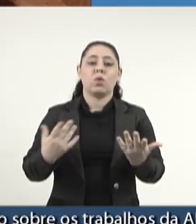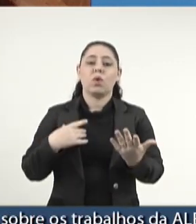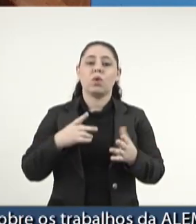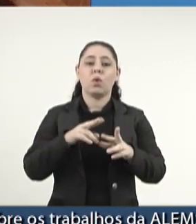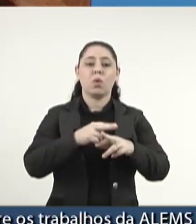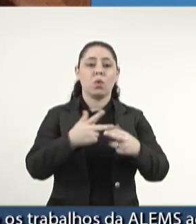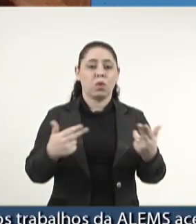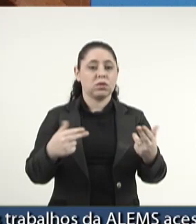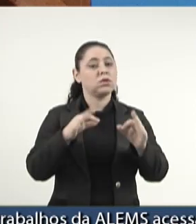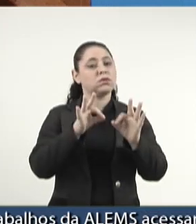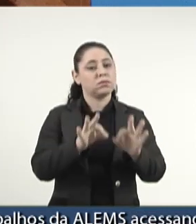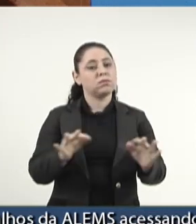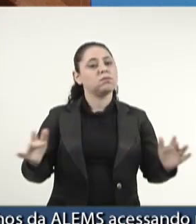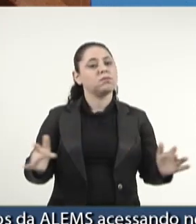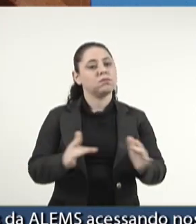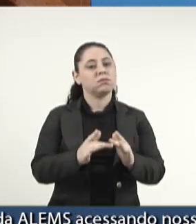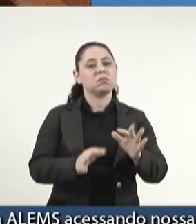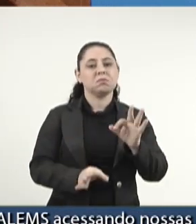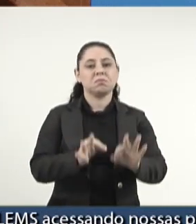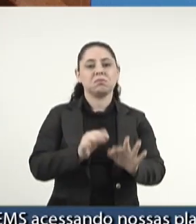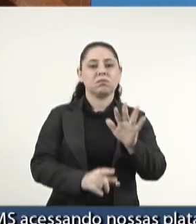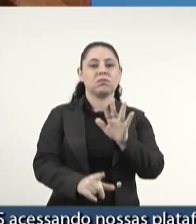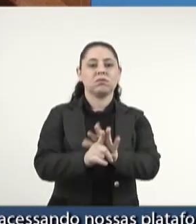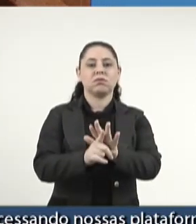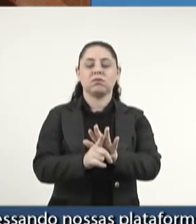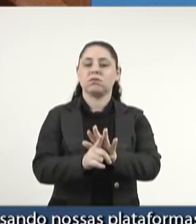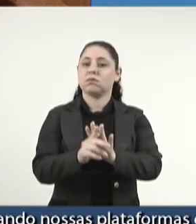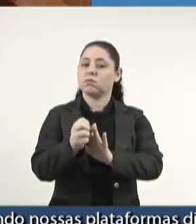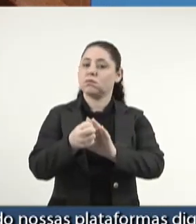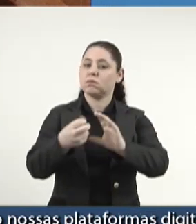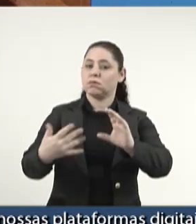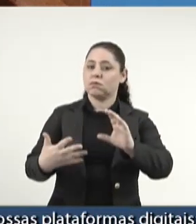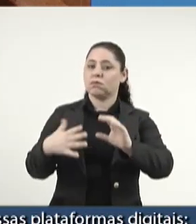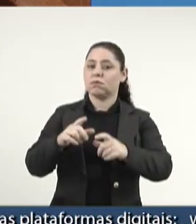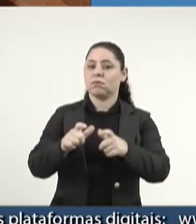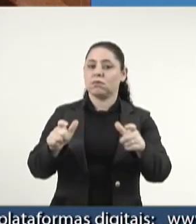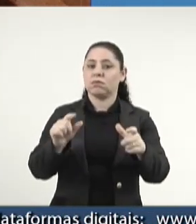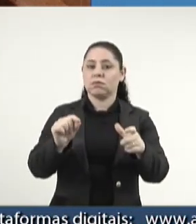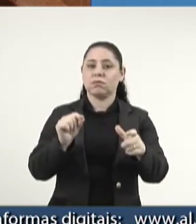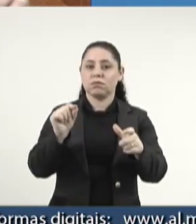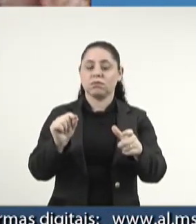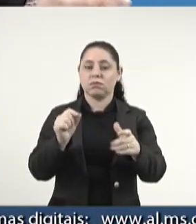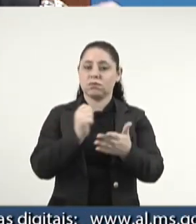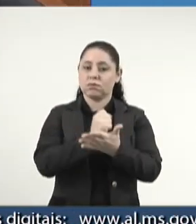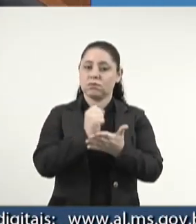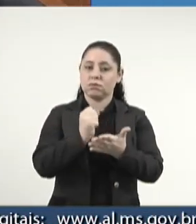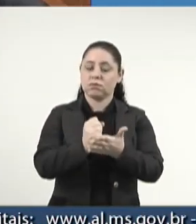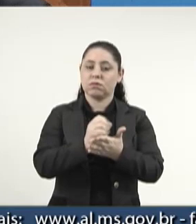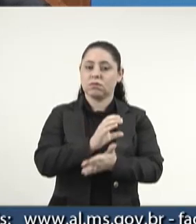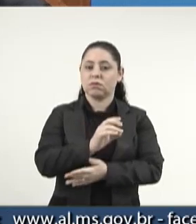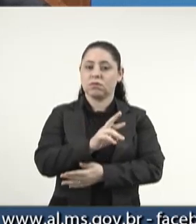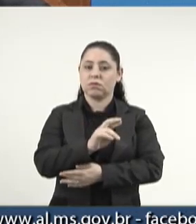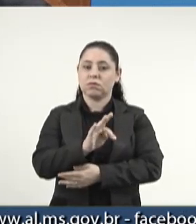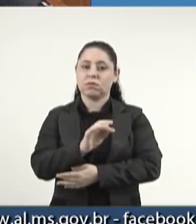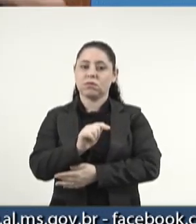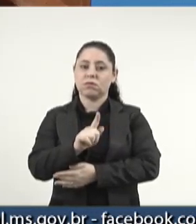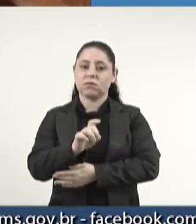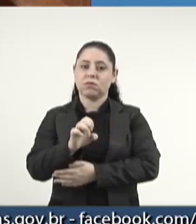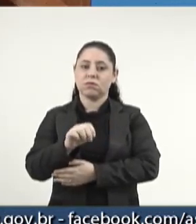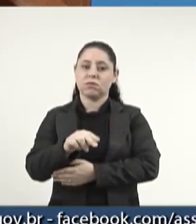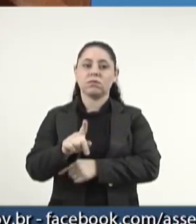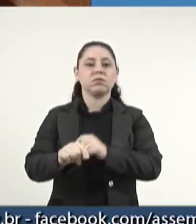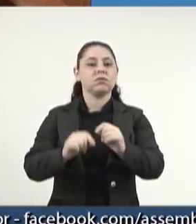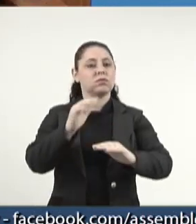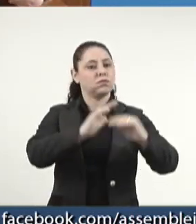objeto lícito, certo, determinado, e a característica maior de um contrato de corretagem são